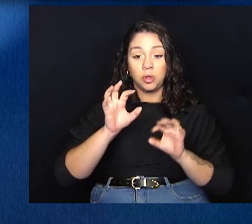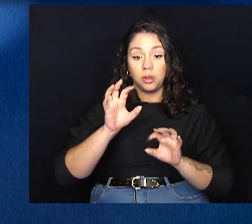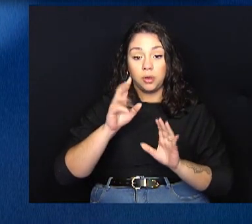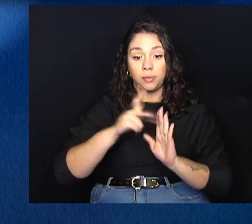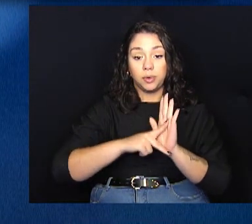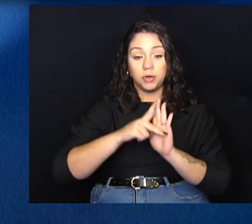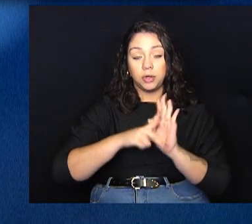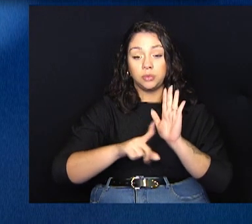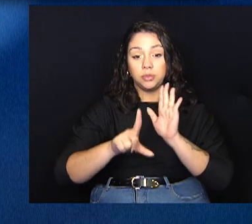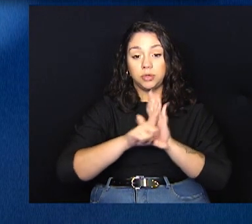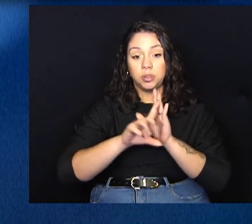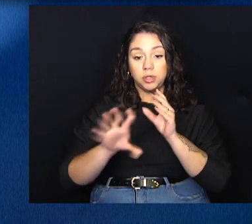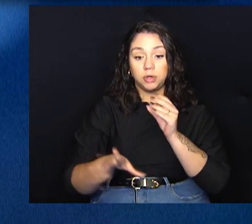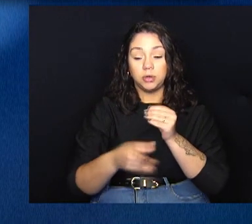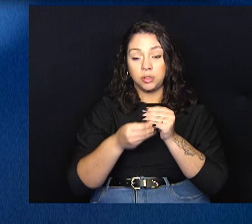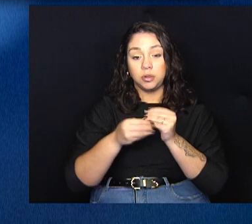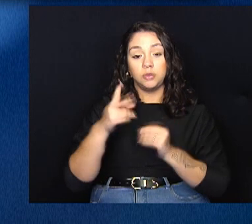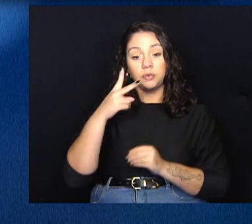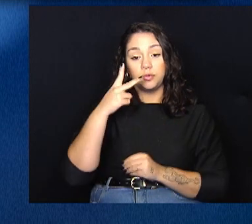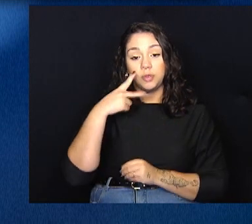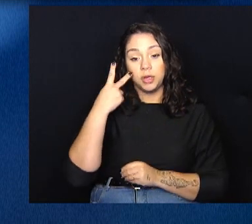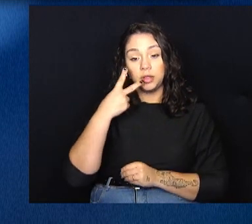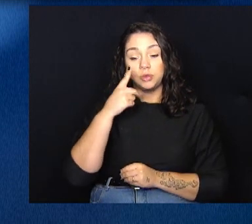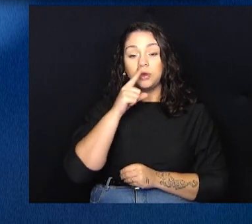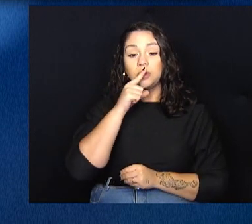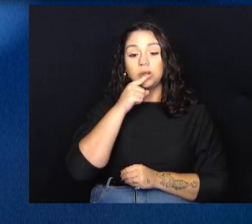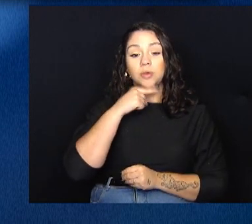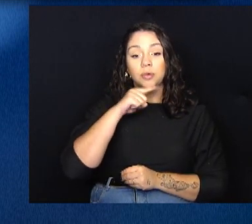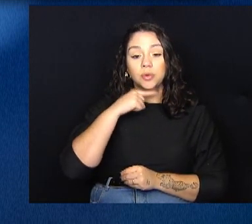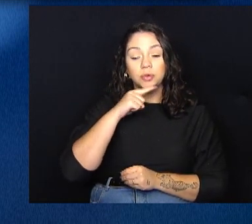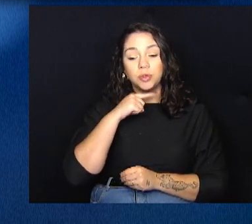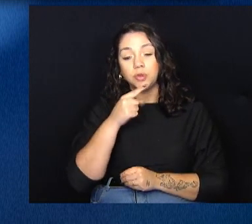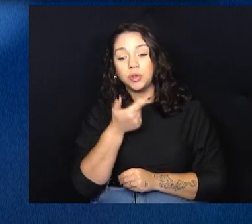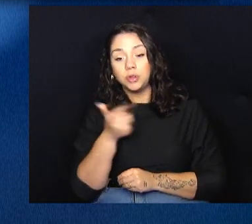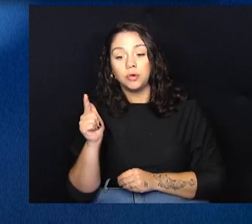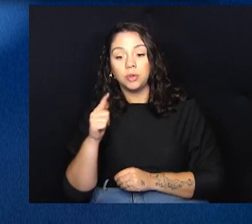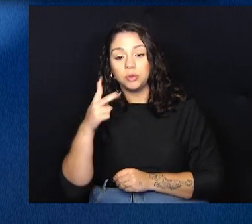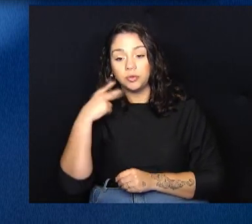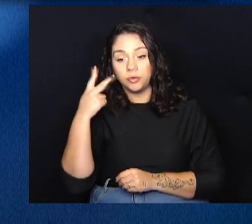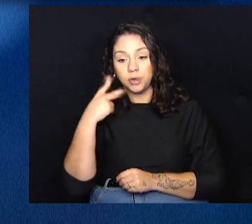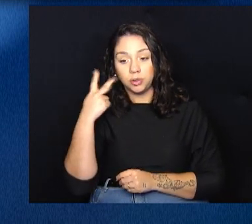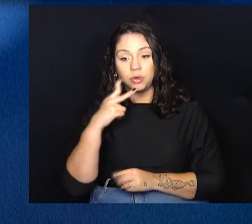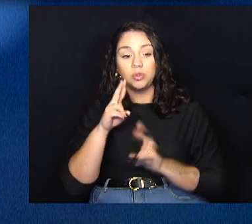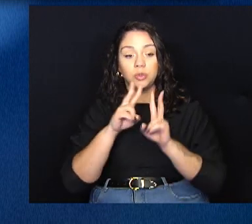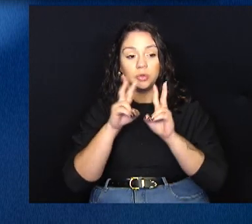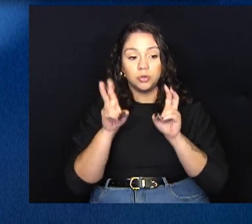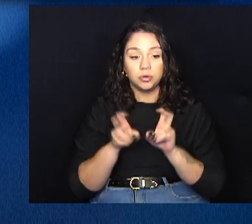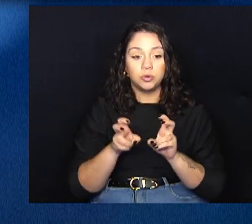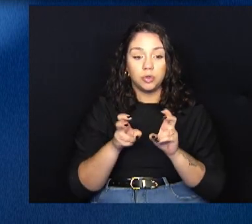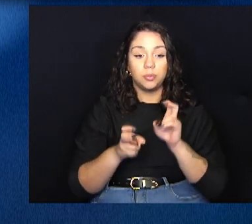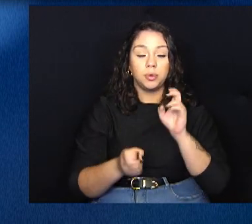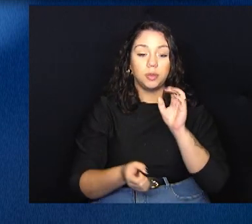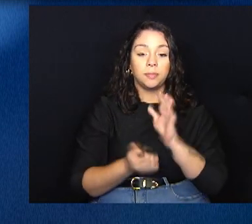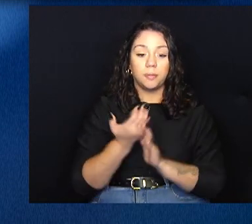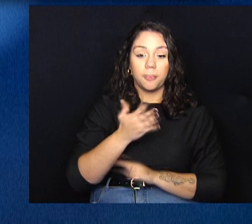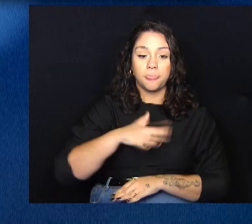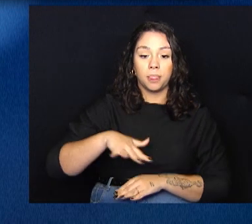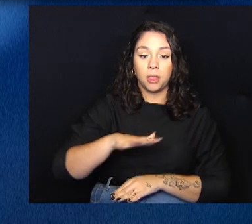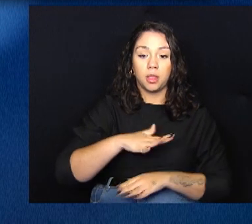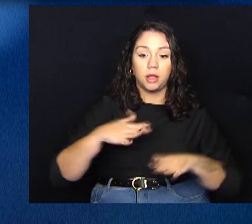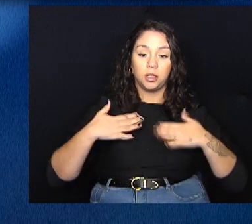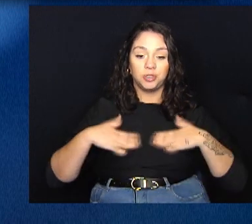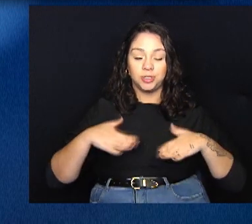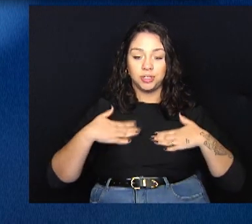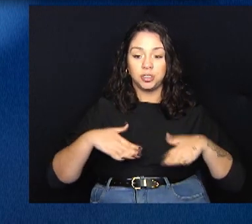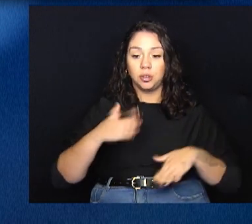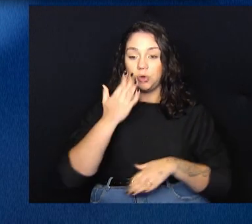complementar de autoria do vereador Eduardo magoga e outros vereadores sobre a instalação diária para descanso